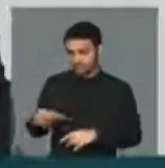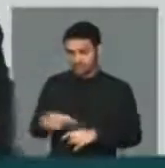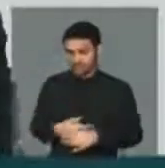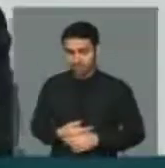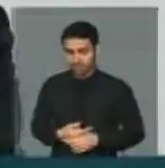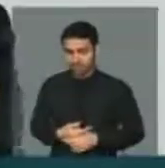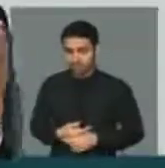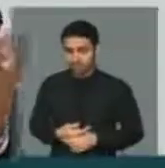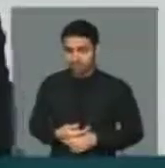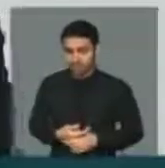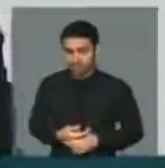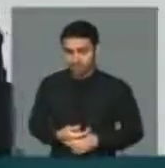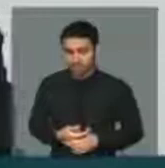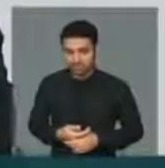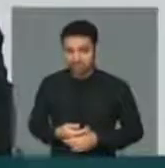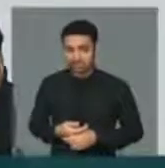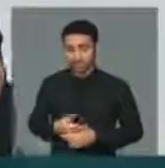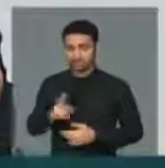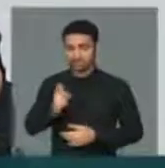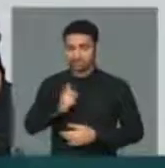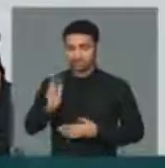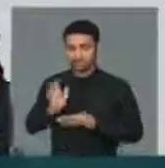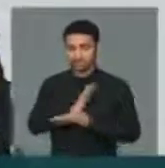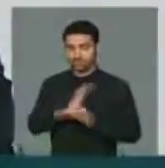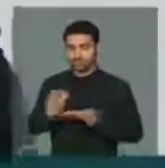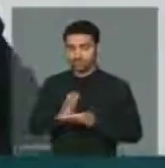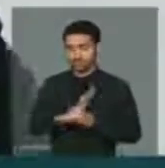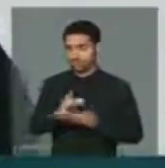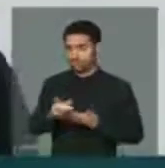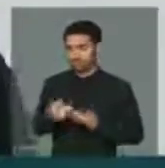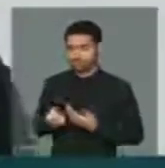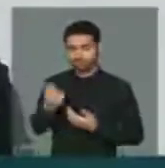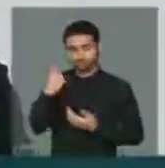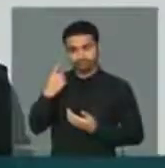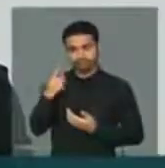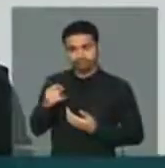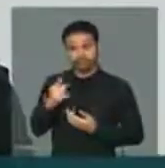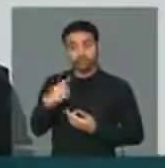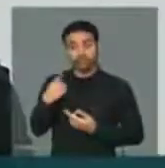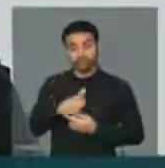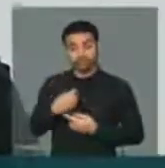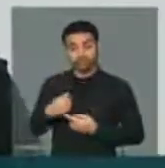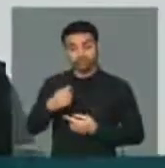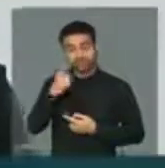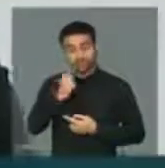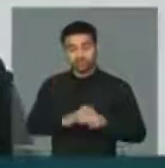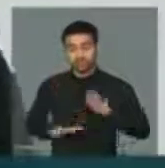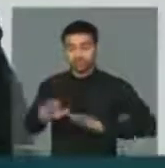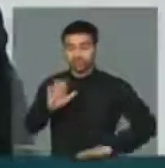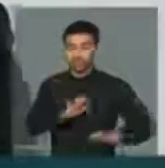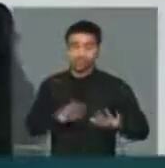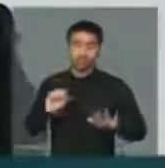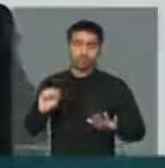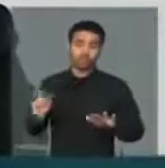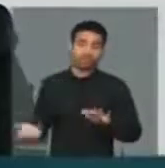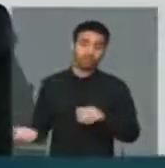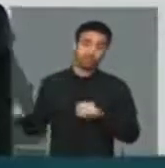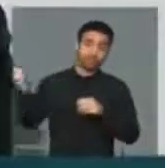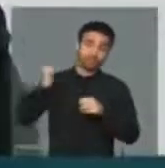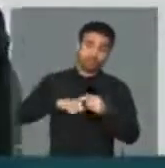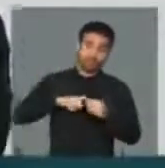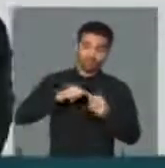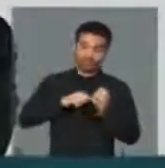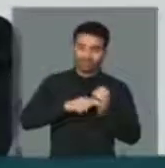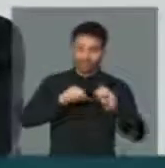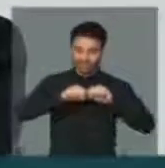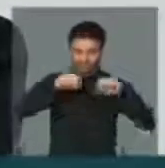Existe alguma coisa de ilógico nessa questão. Nós temos que tomar muito cuidado para não voltar a um sistema que